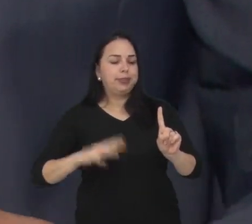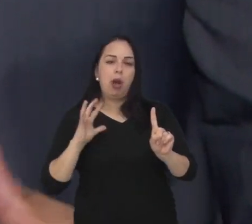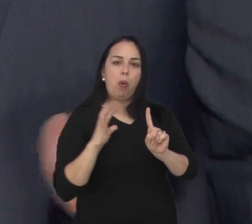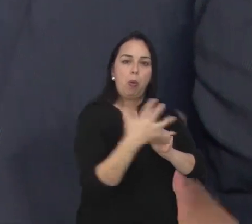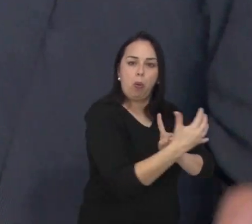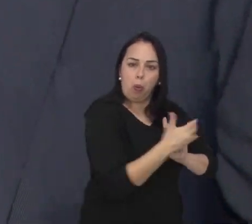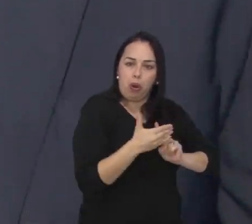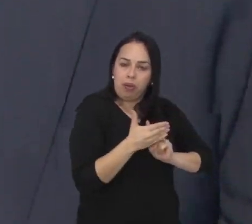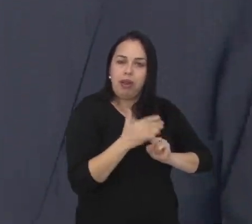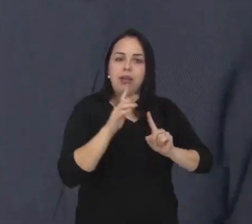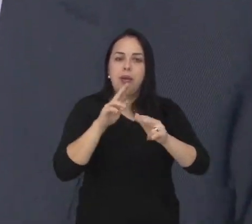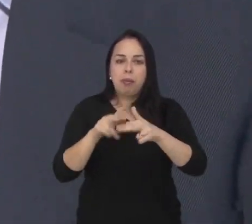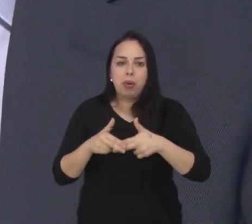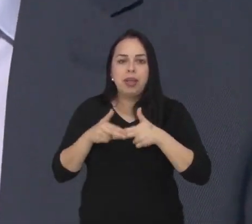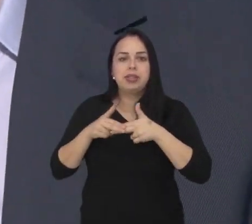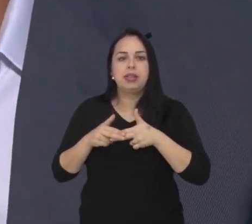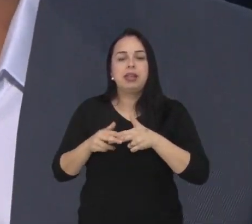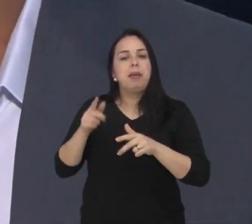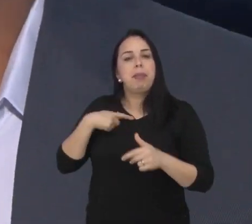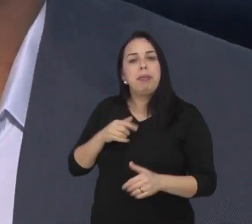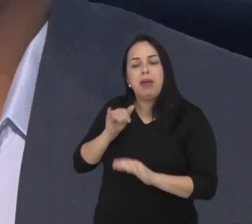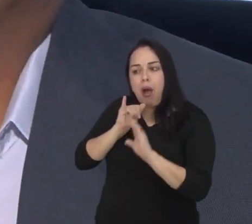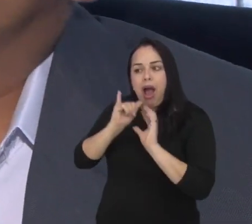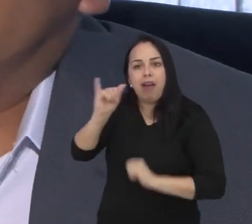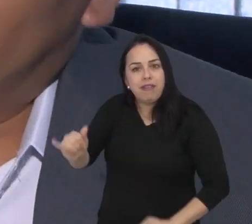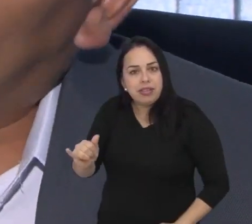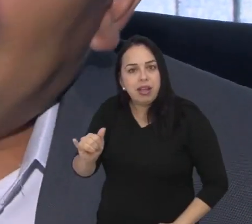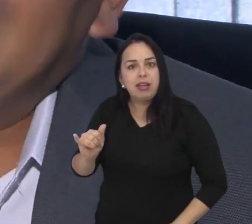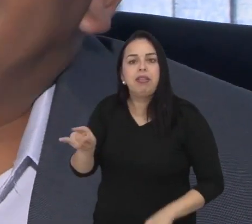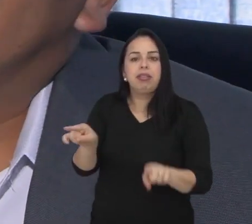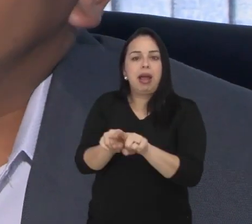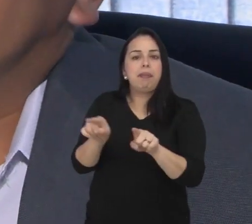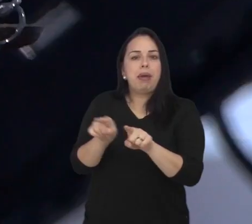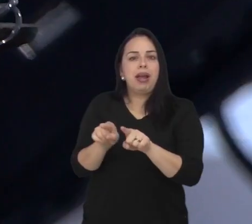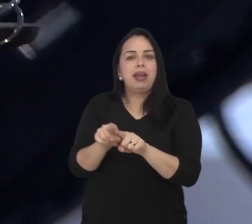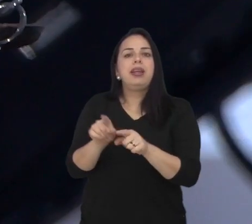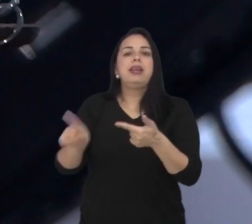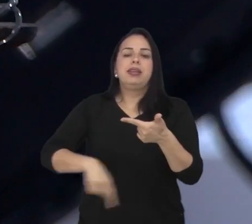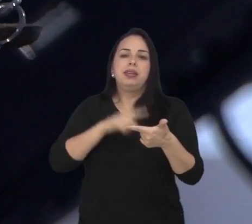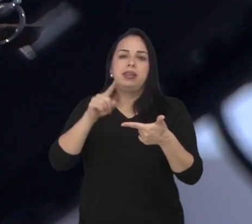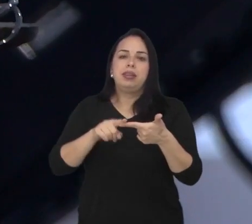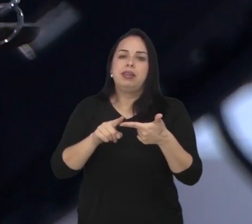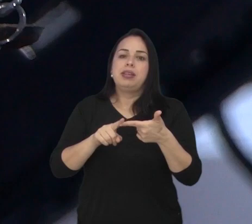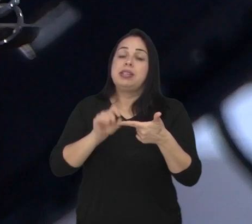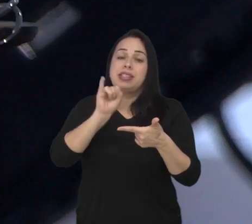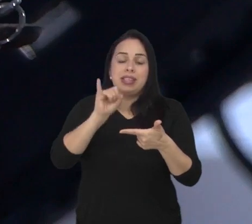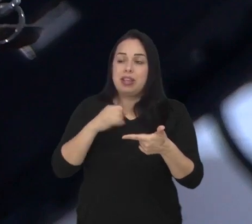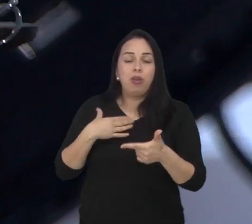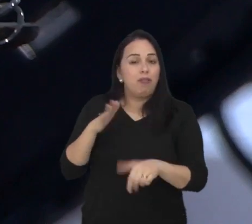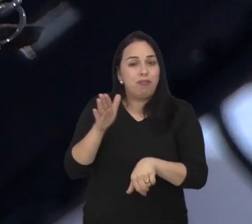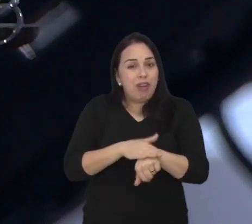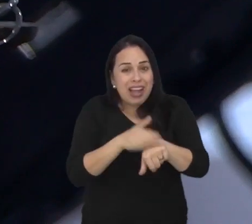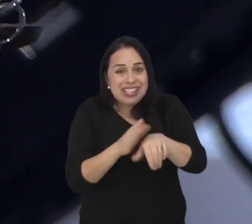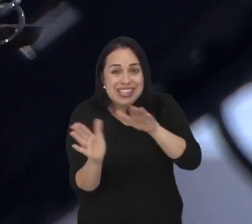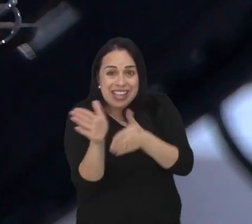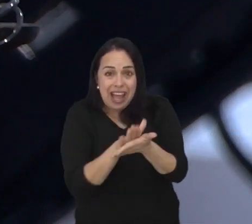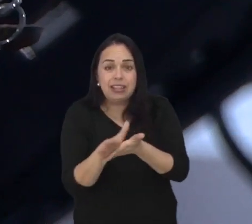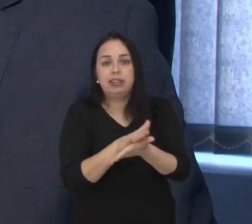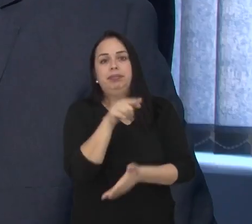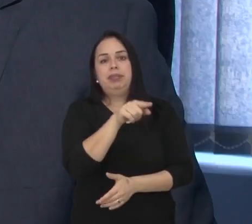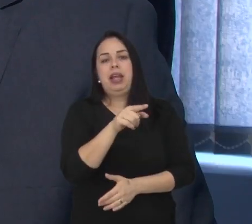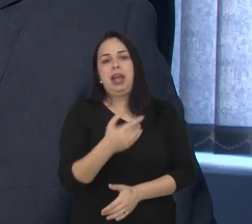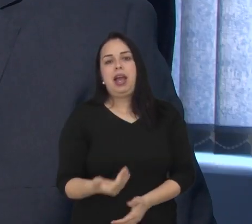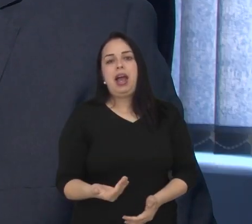advogado especialista em direito do trabalho explica que a partir de uma notificação, a empresa também passa a ser parte